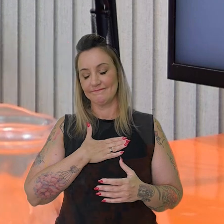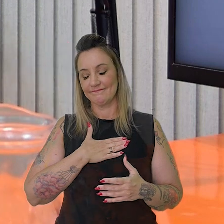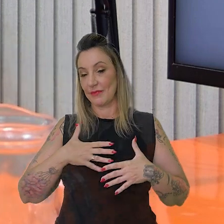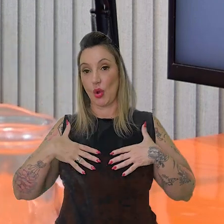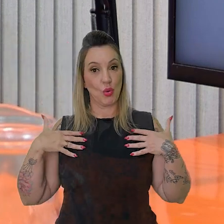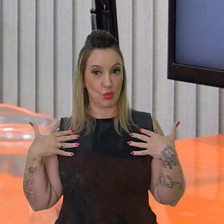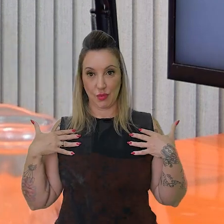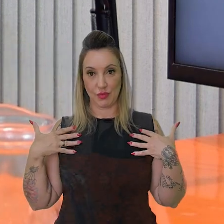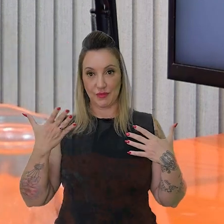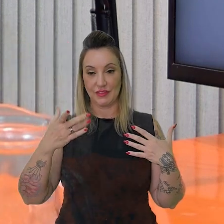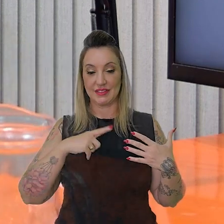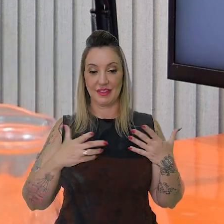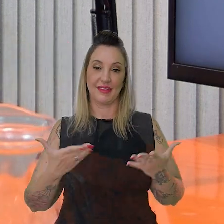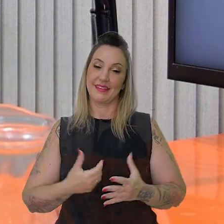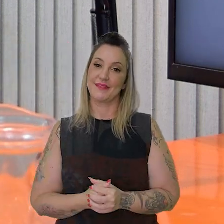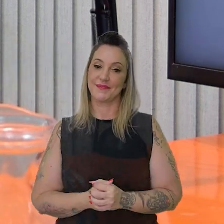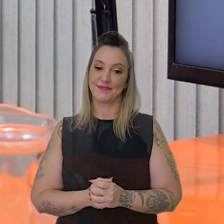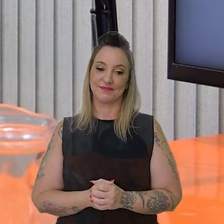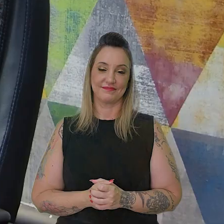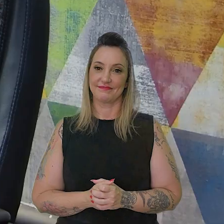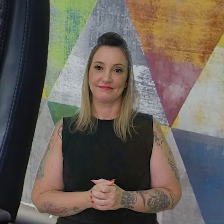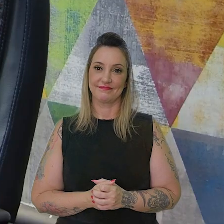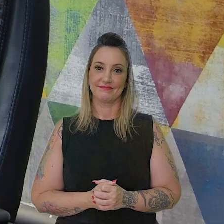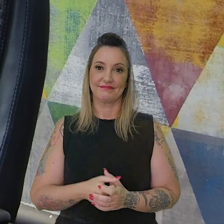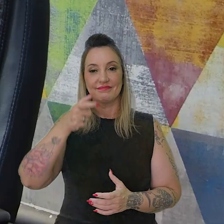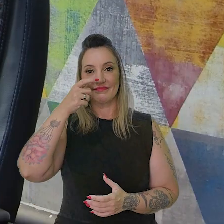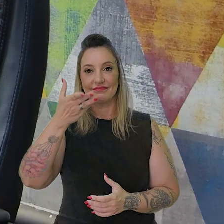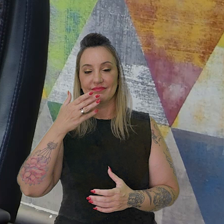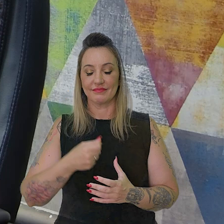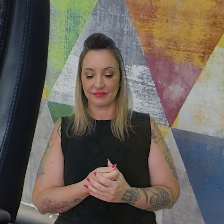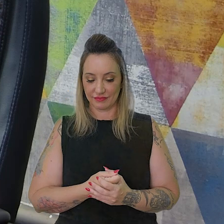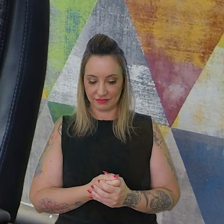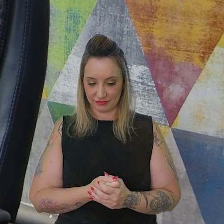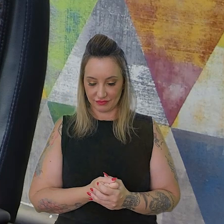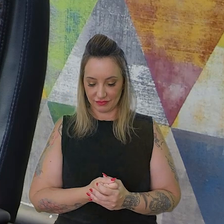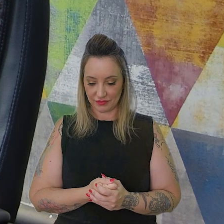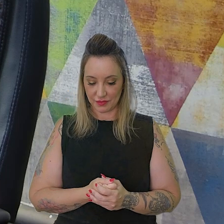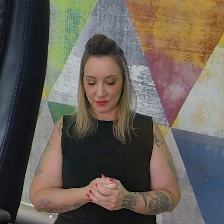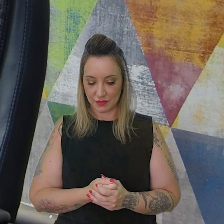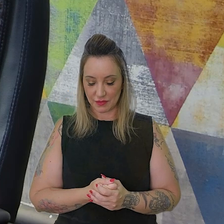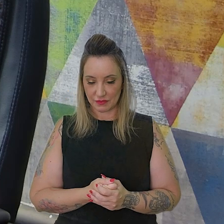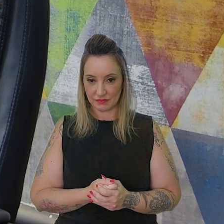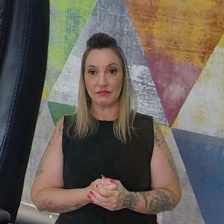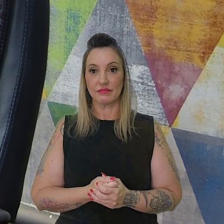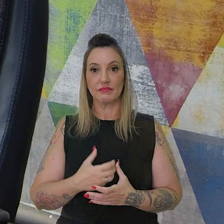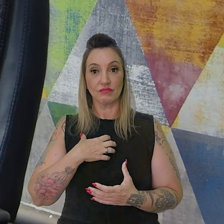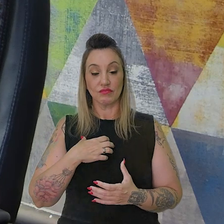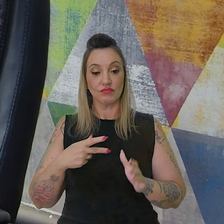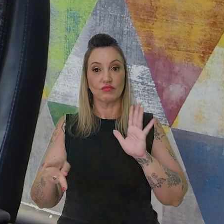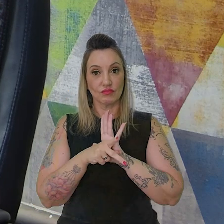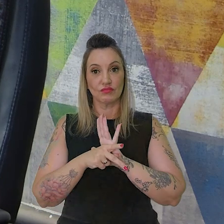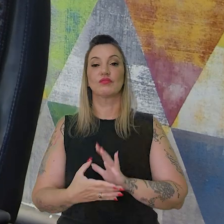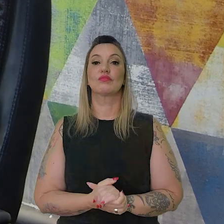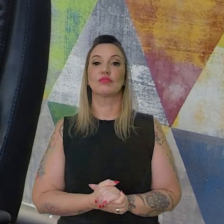mim é um orgulho ter você aqui a e ver como você tá